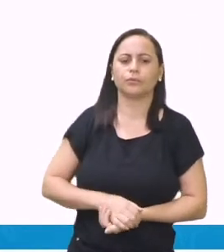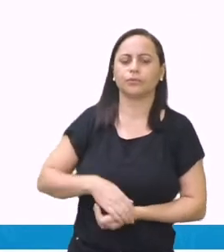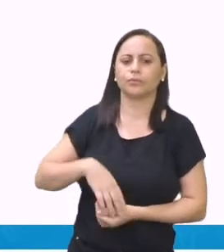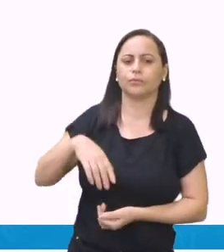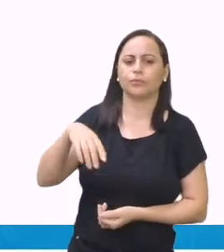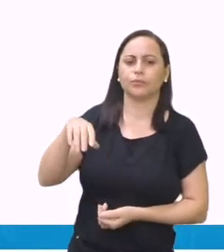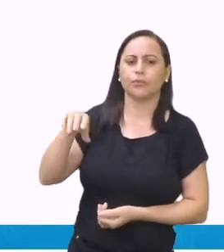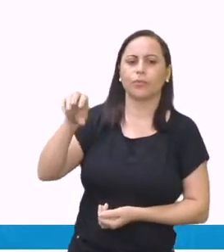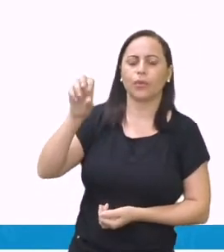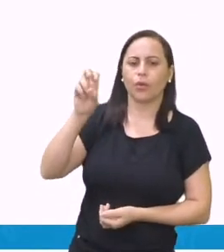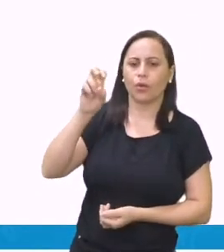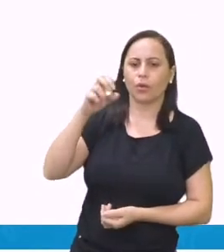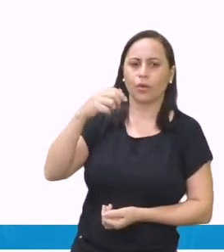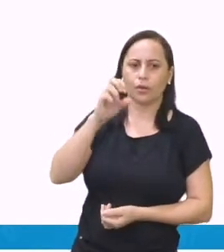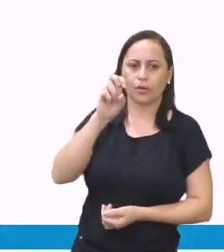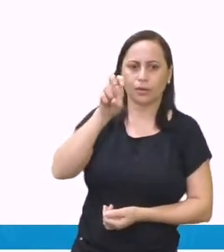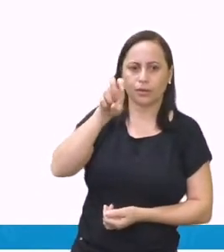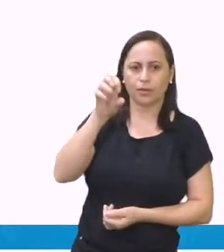unidade. 2